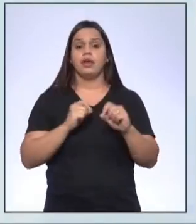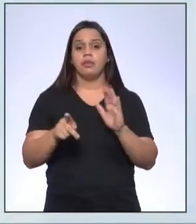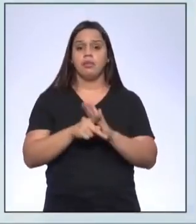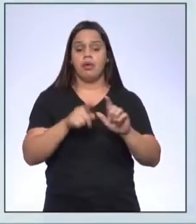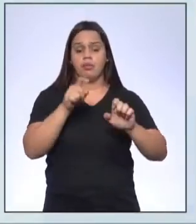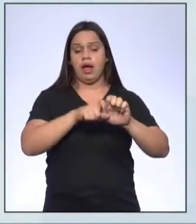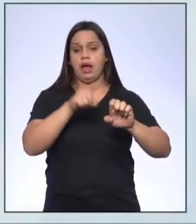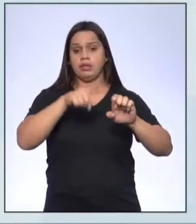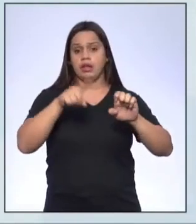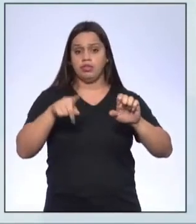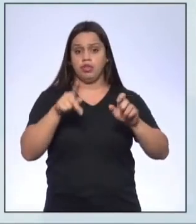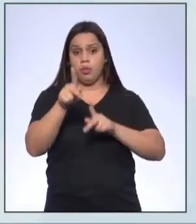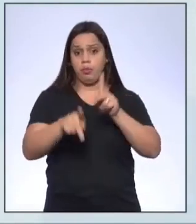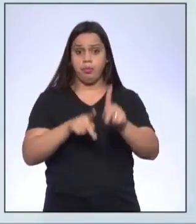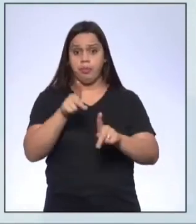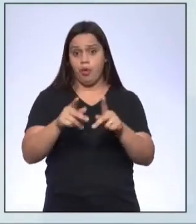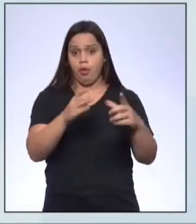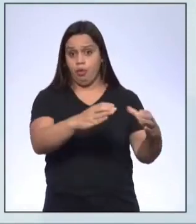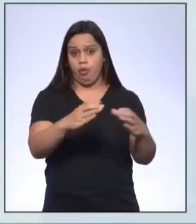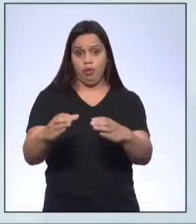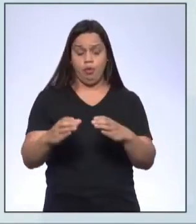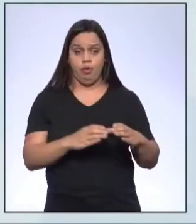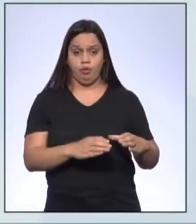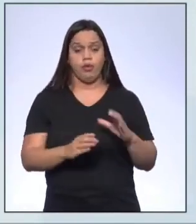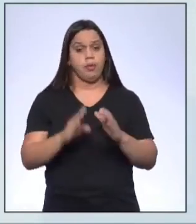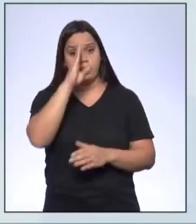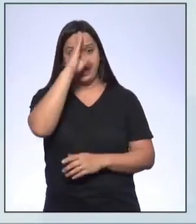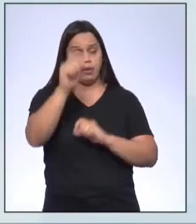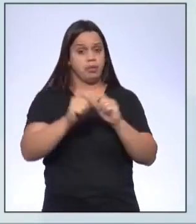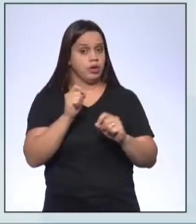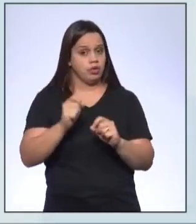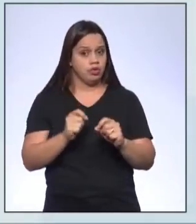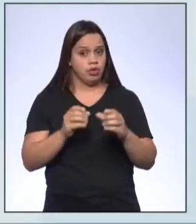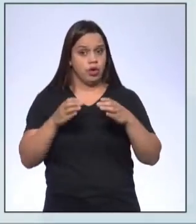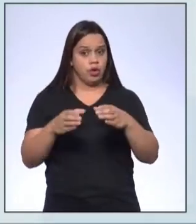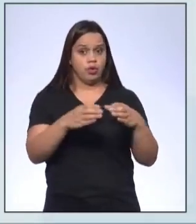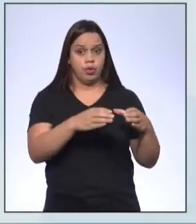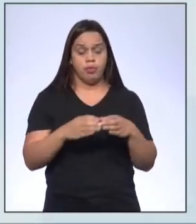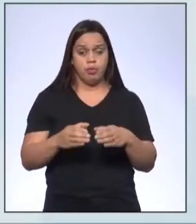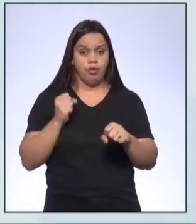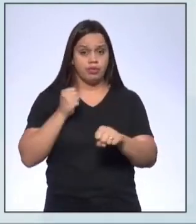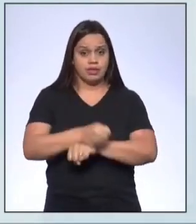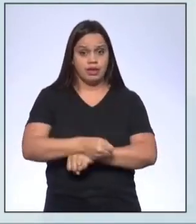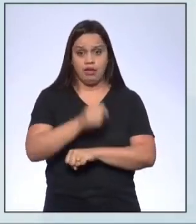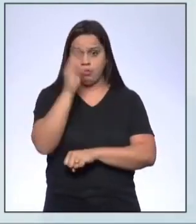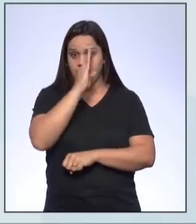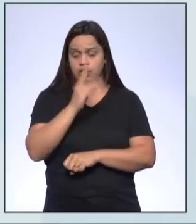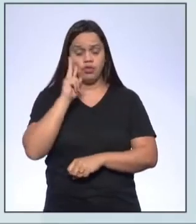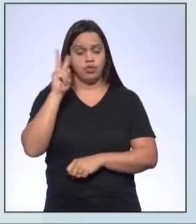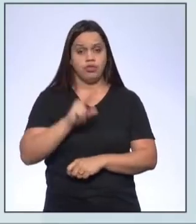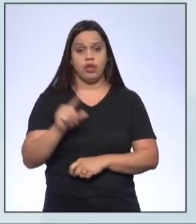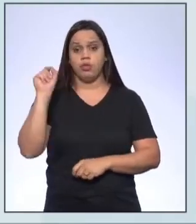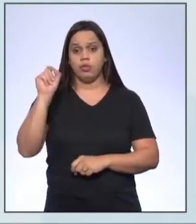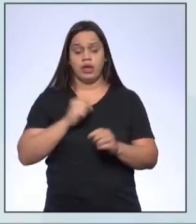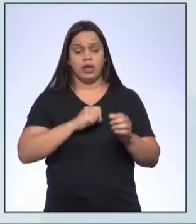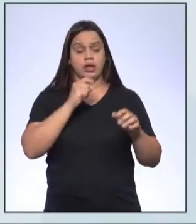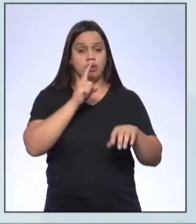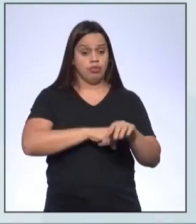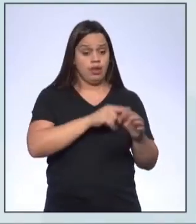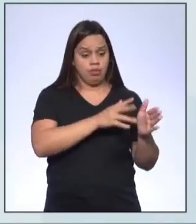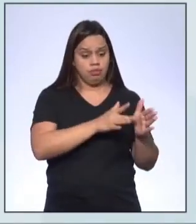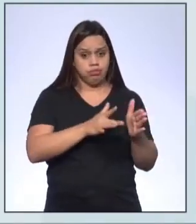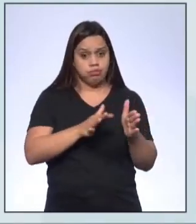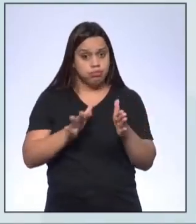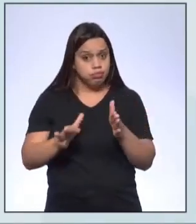povoamento, né, principalmente da questão da população escravizada no Brasil. Vocês vão observar na tela que, com o passar do tempo, né,